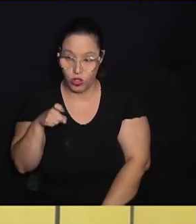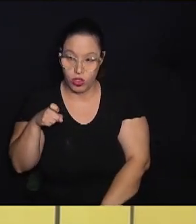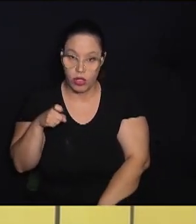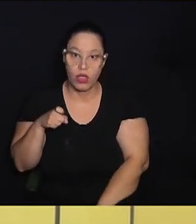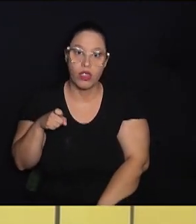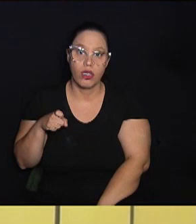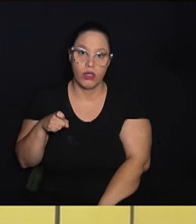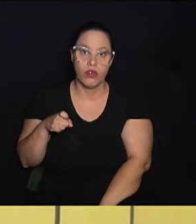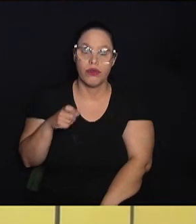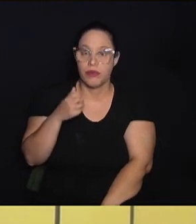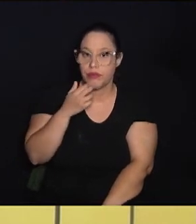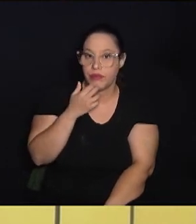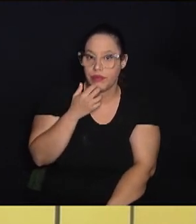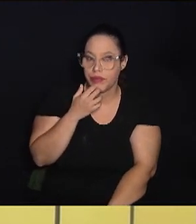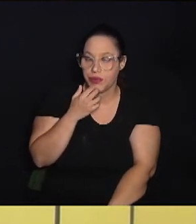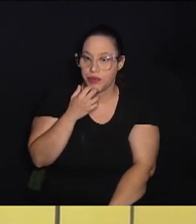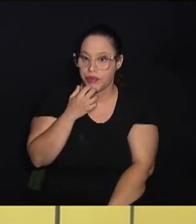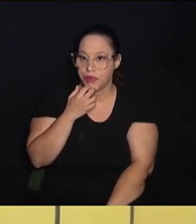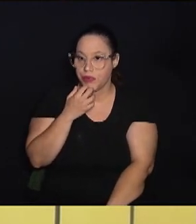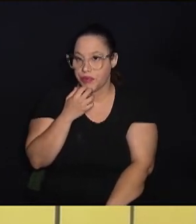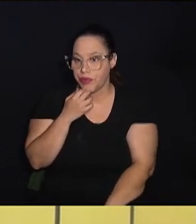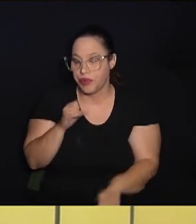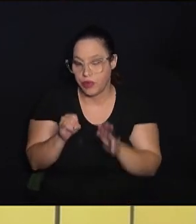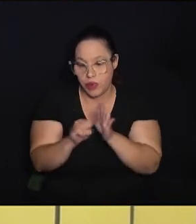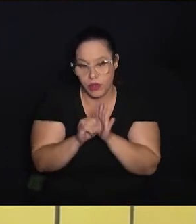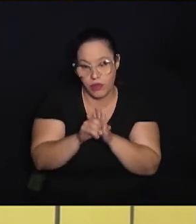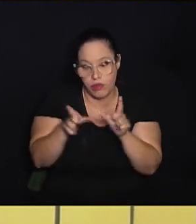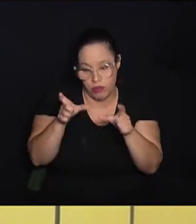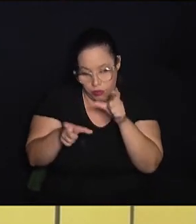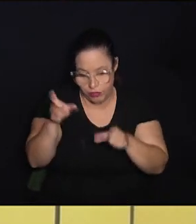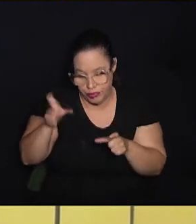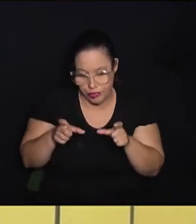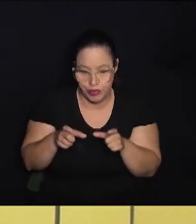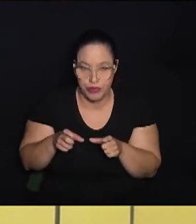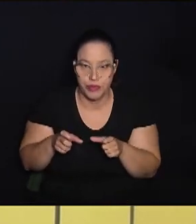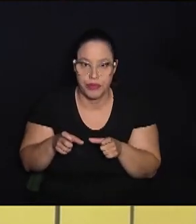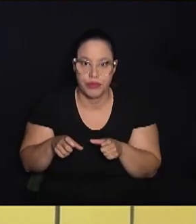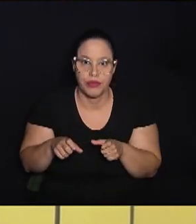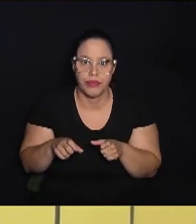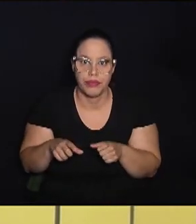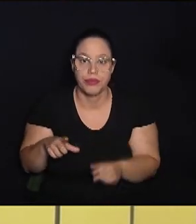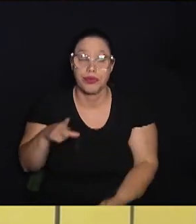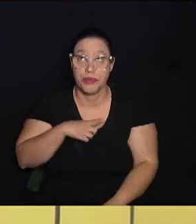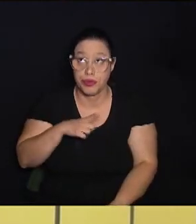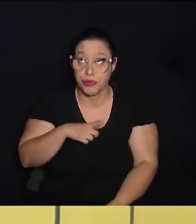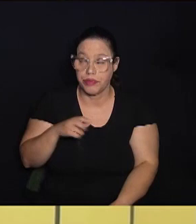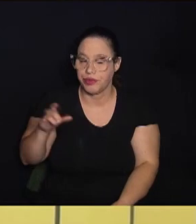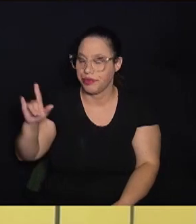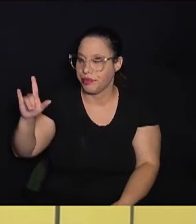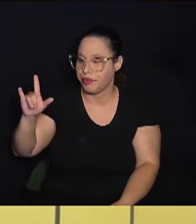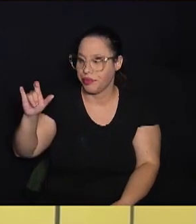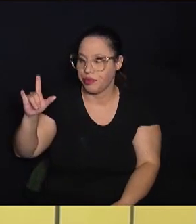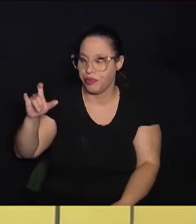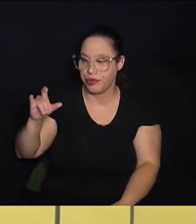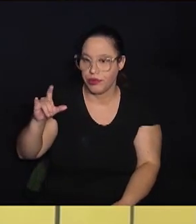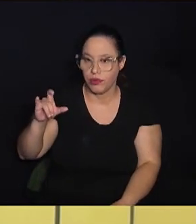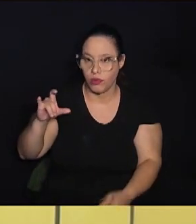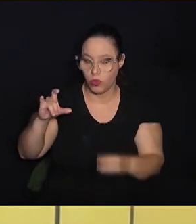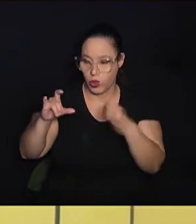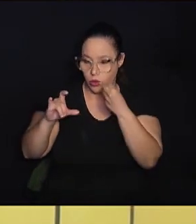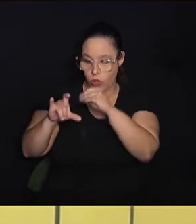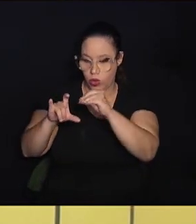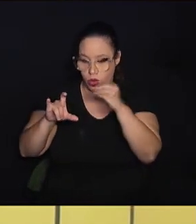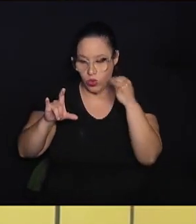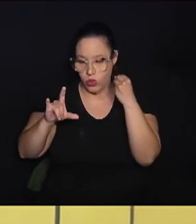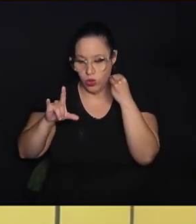da aquele público né possibilita identificações com público e ao mesmo tempo você tem Instagram que as pessoas vão publicando todo tipo de